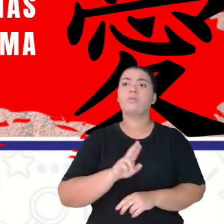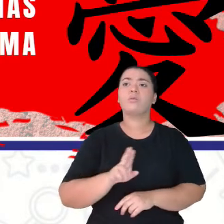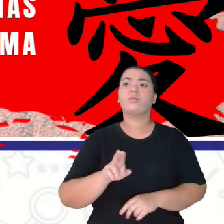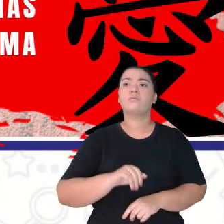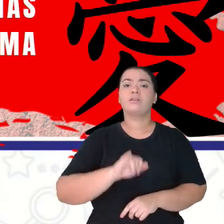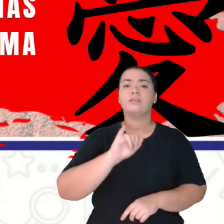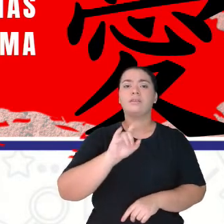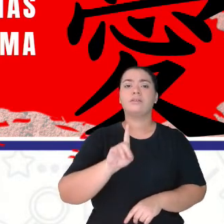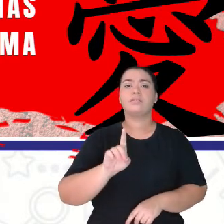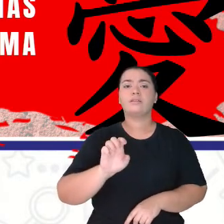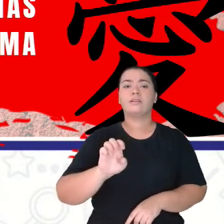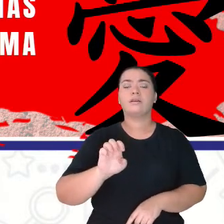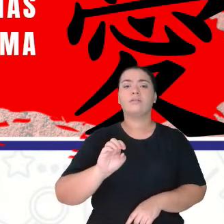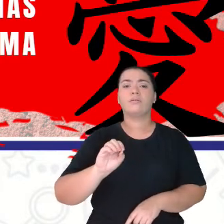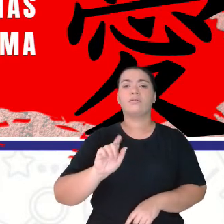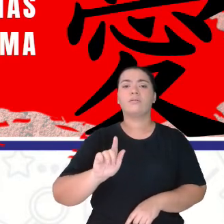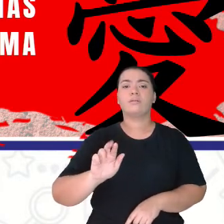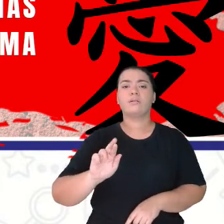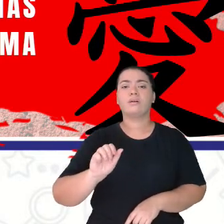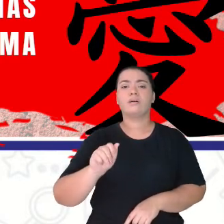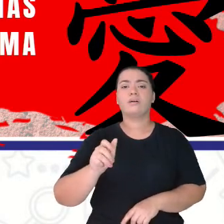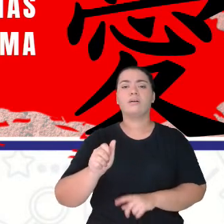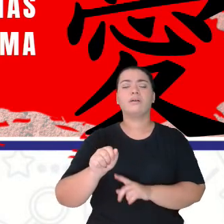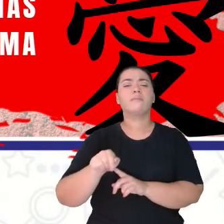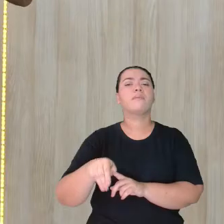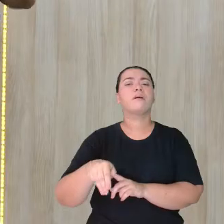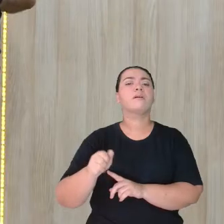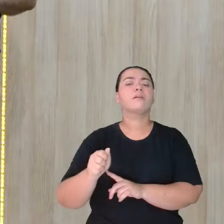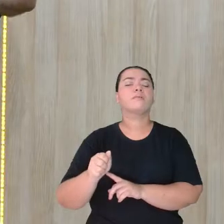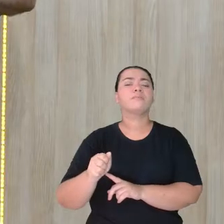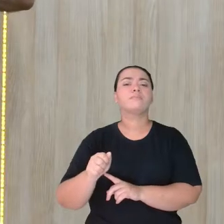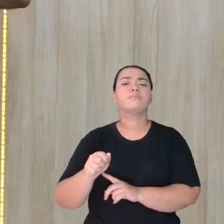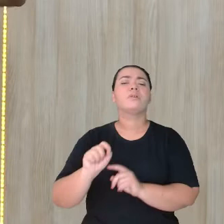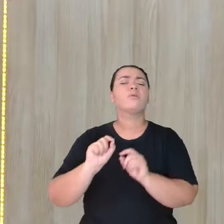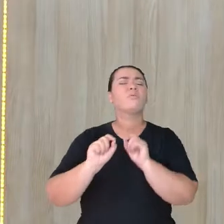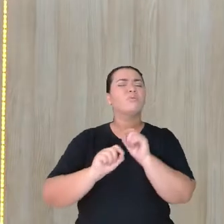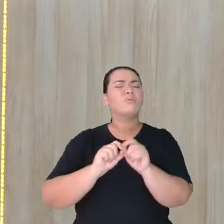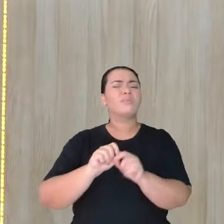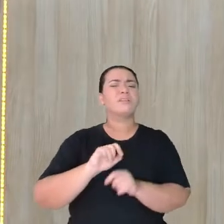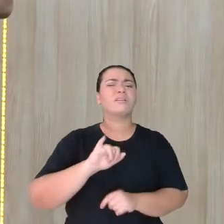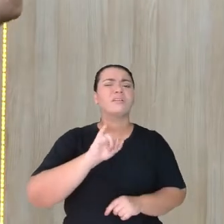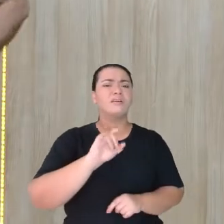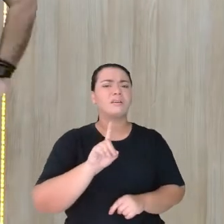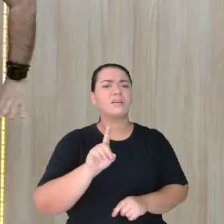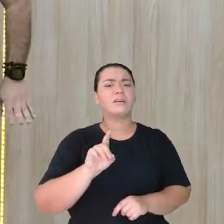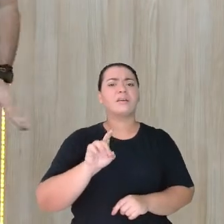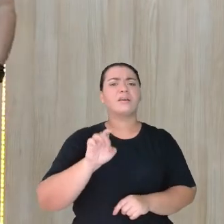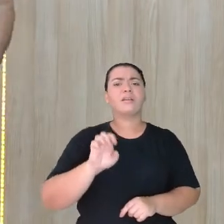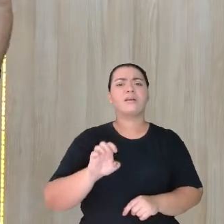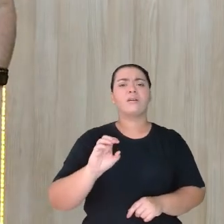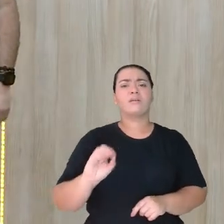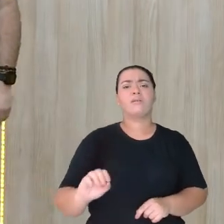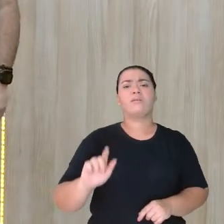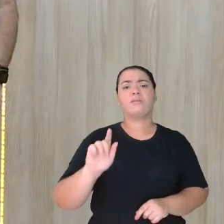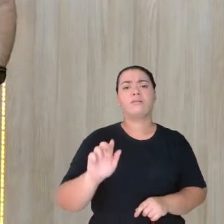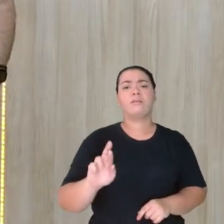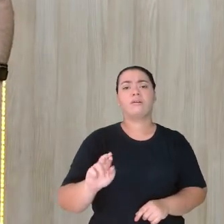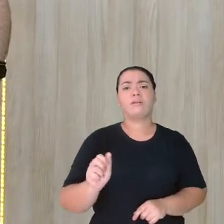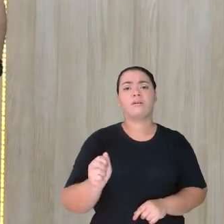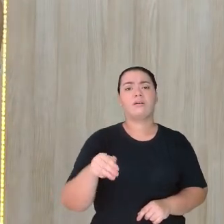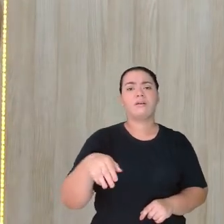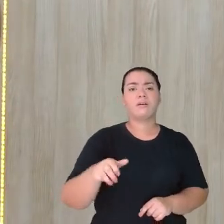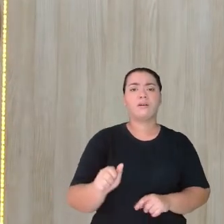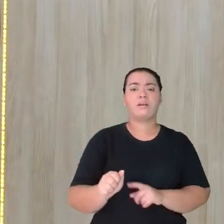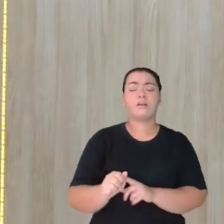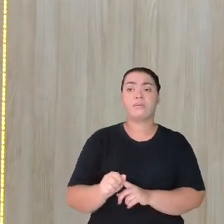Vejam, vamos tentar entender o que é um ideograma. O ideograma, certo? Vejam, nossa escrita, por exemplo, ela é alfabética, né? Ela